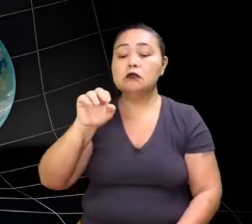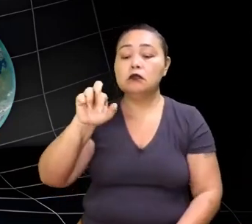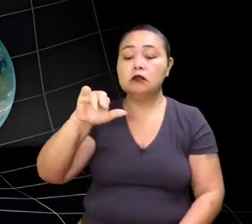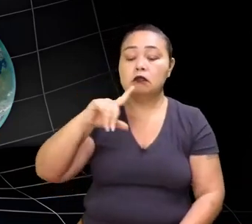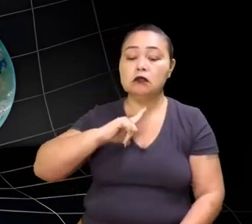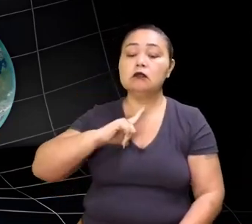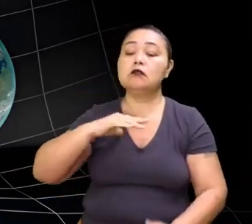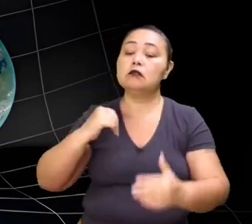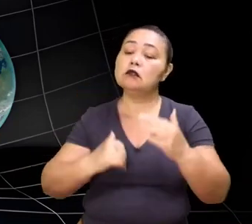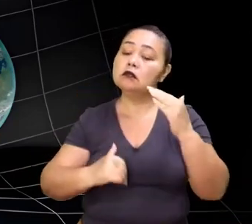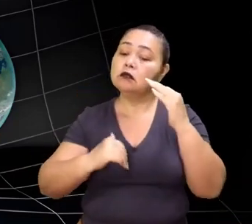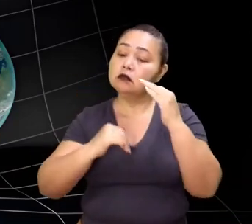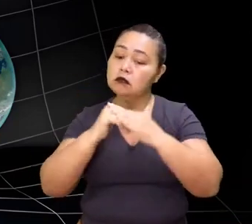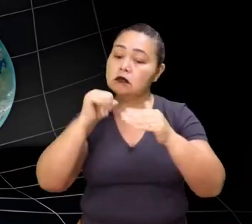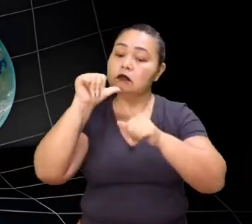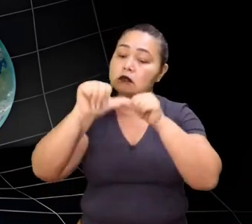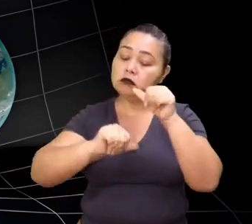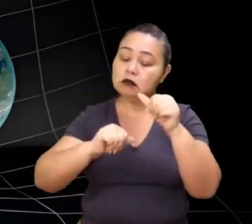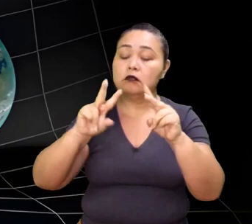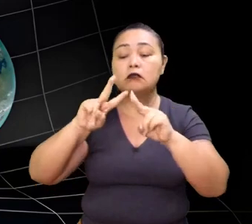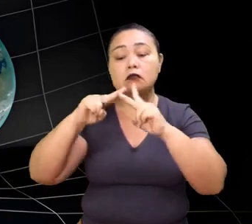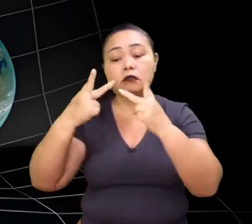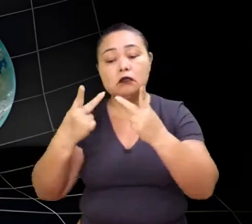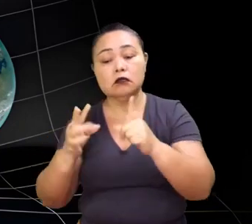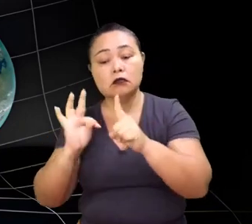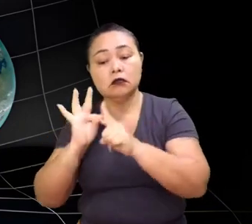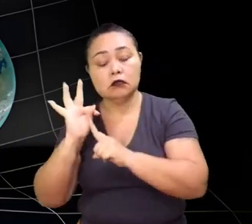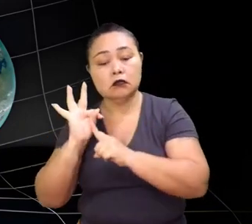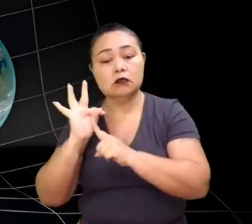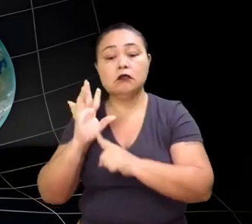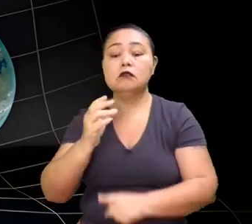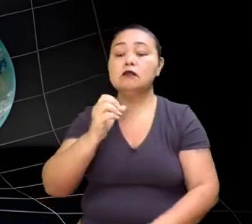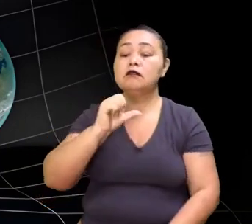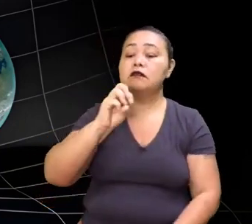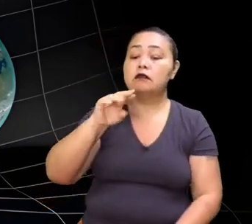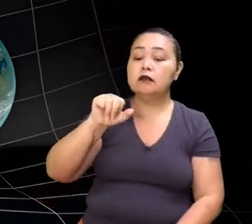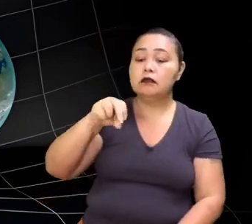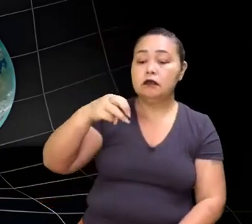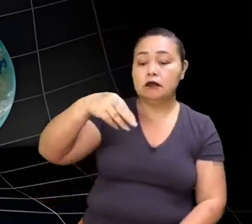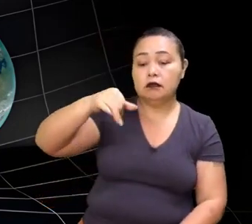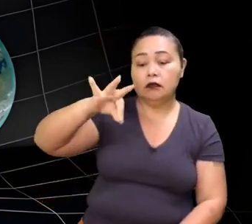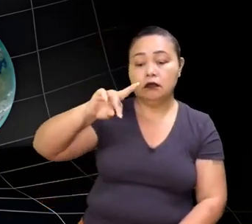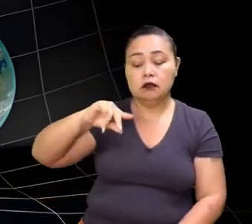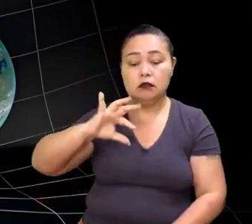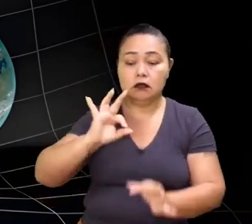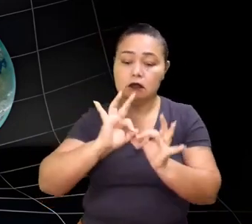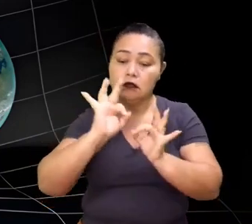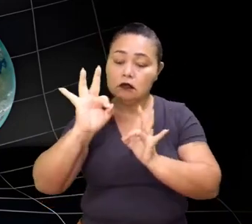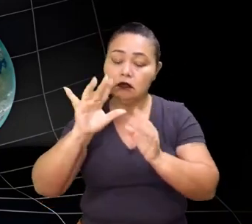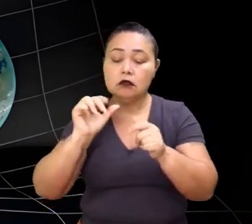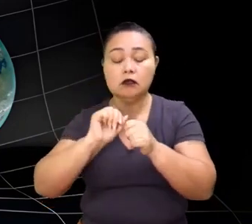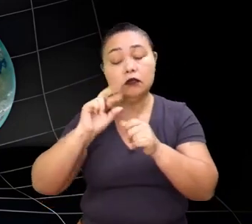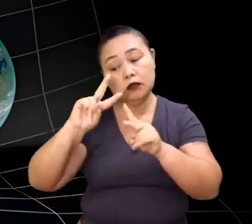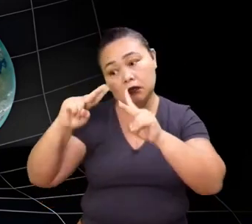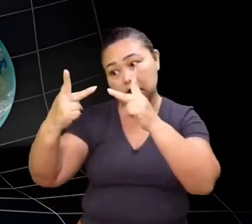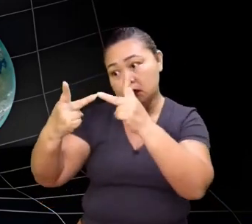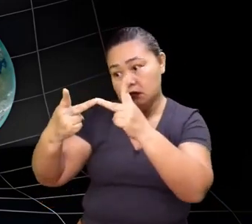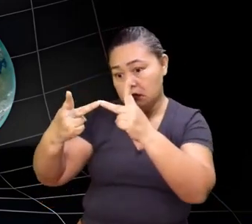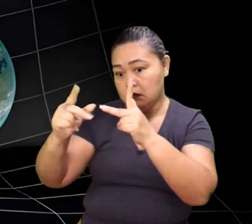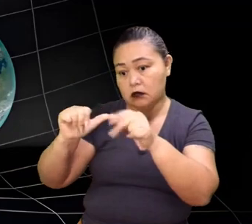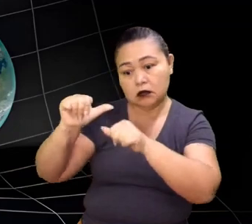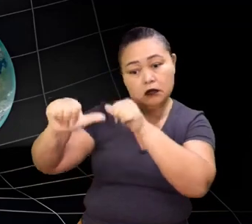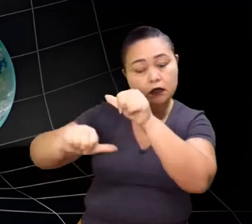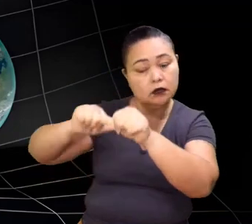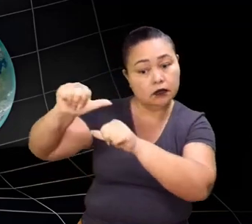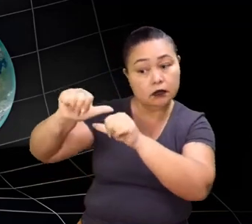pressão não varia só volume e temperatura isovolumétrica ou isométrica né onde o volume não varia lembrando